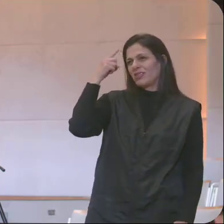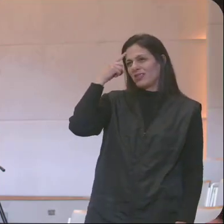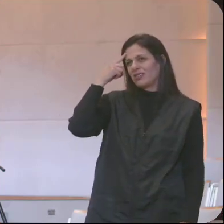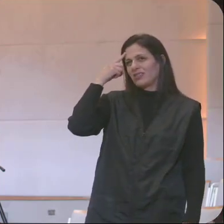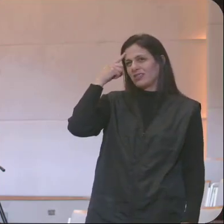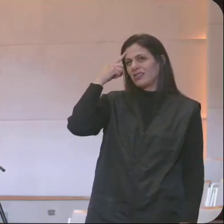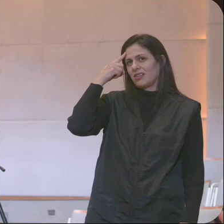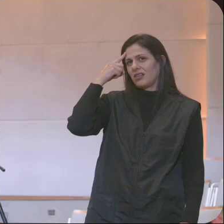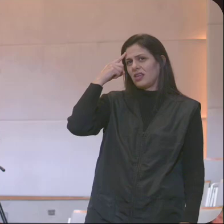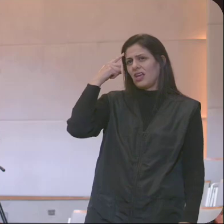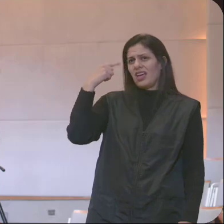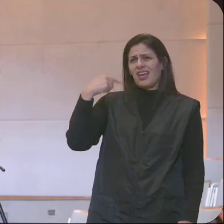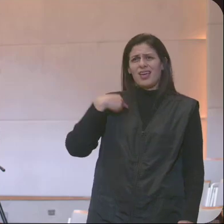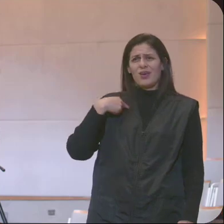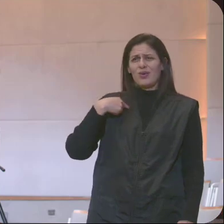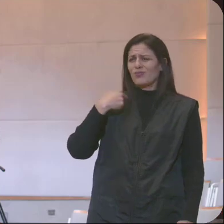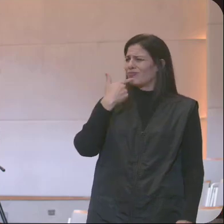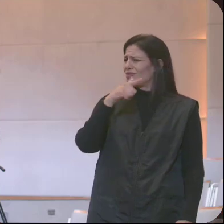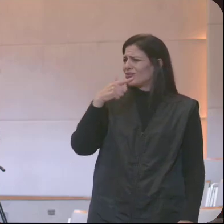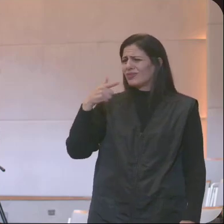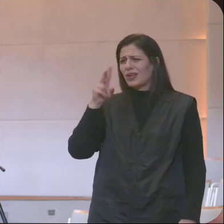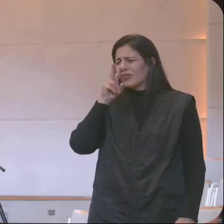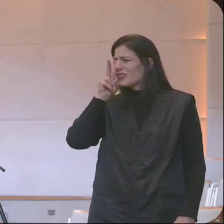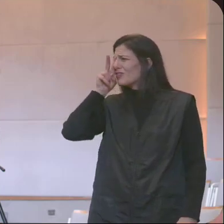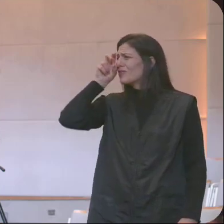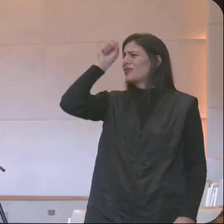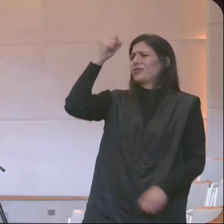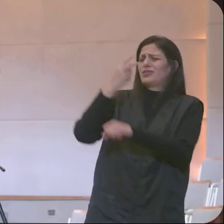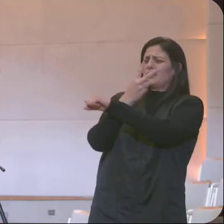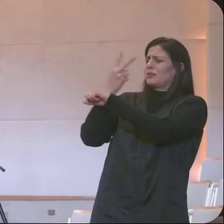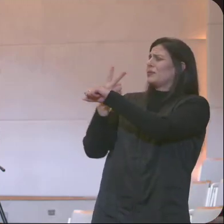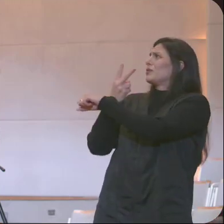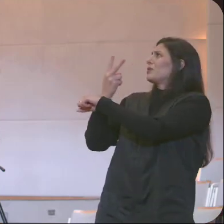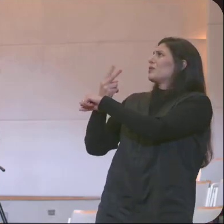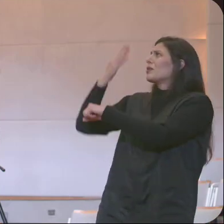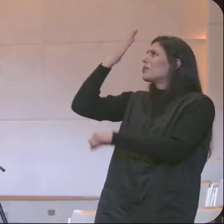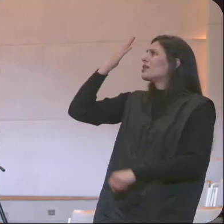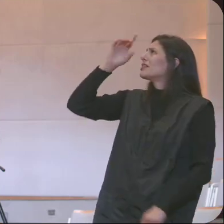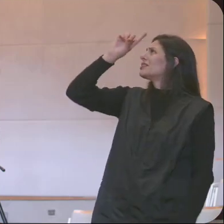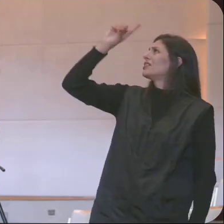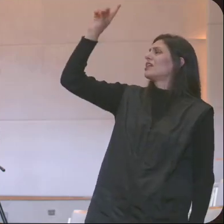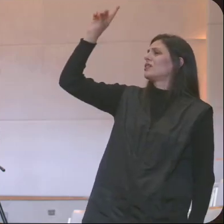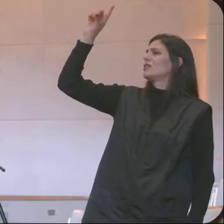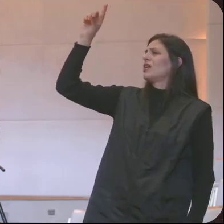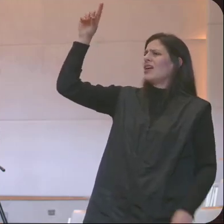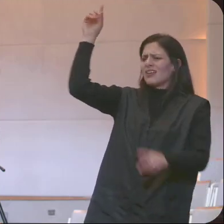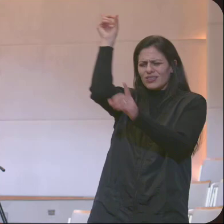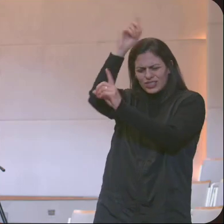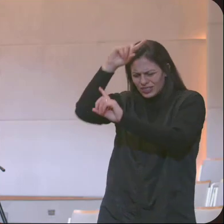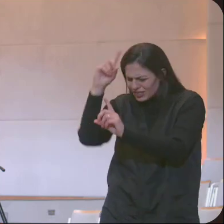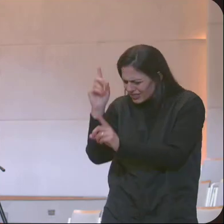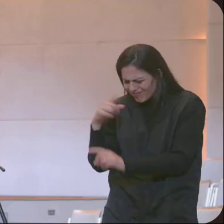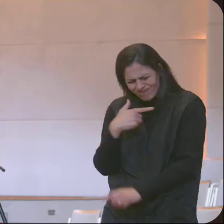eu não tenho forças para buscar a presença de Deus, eu não sou digno de entrar na presença de Deus,